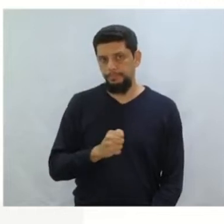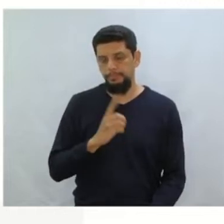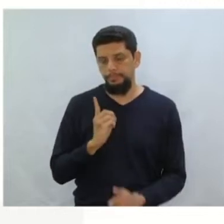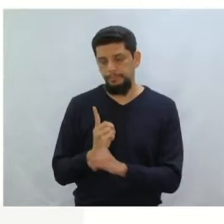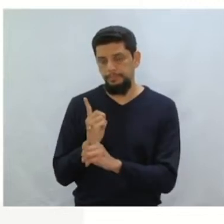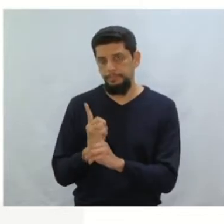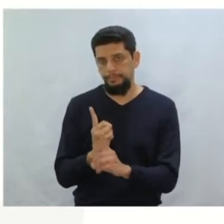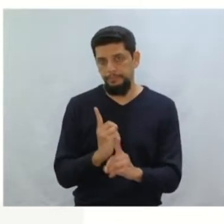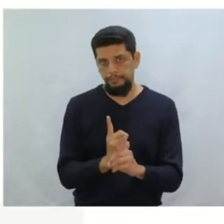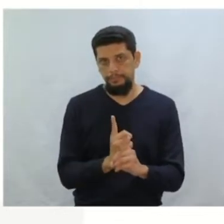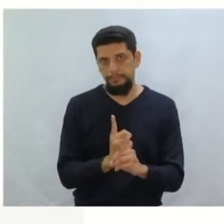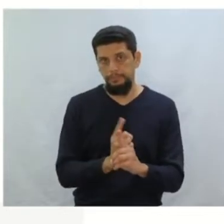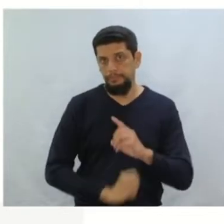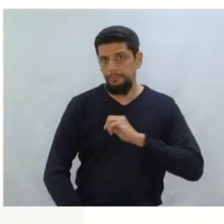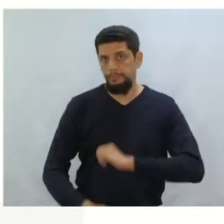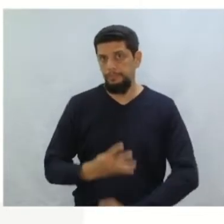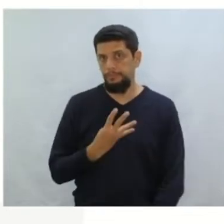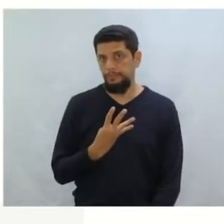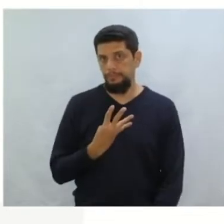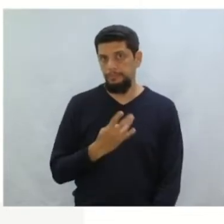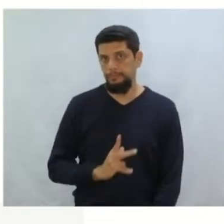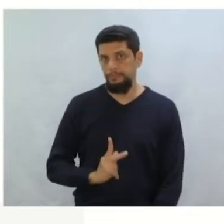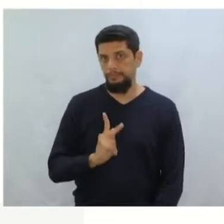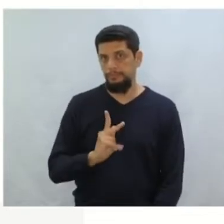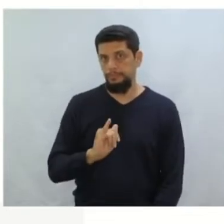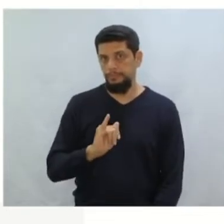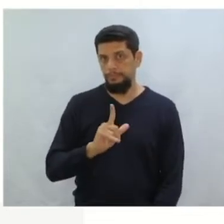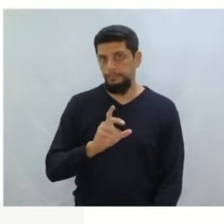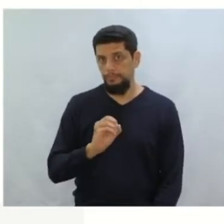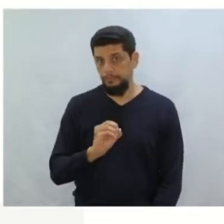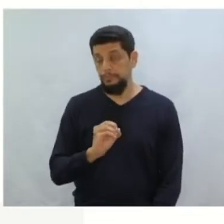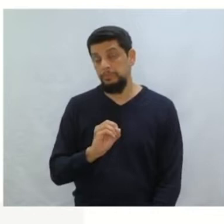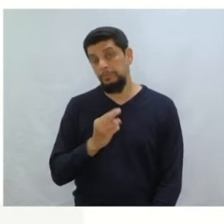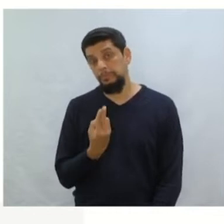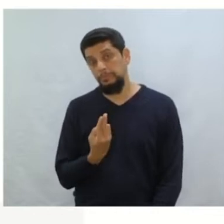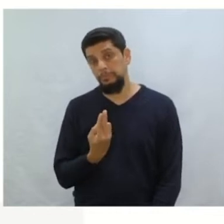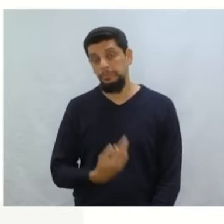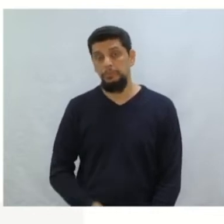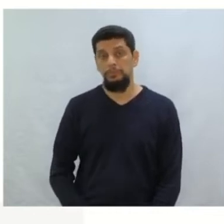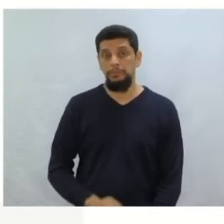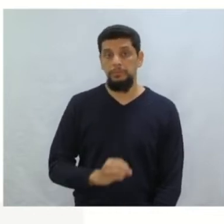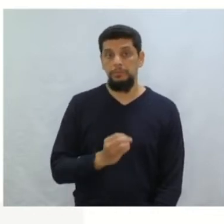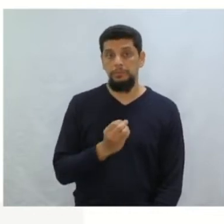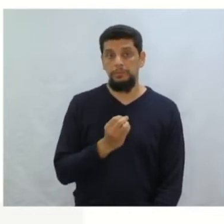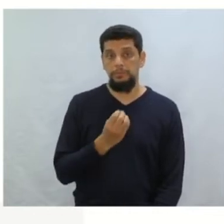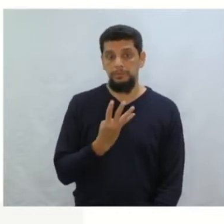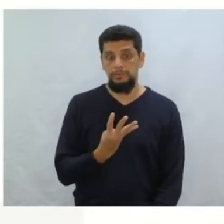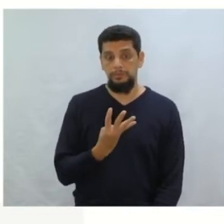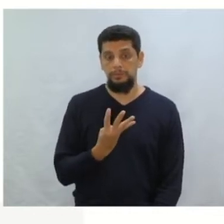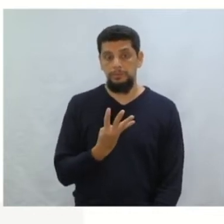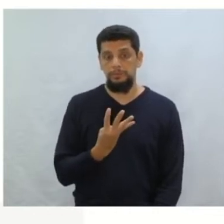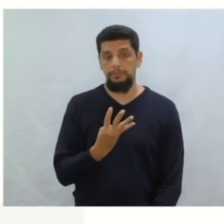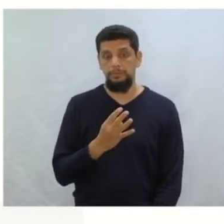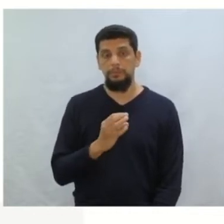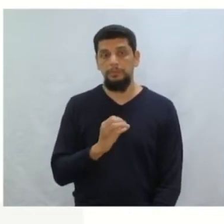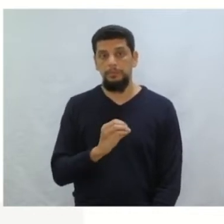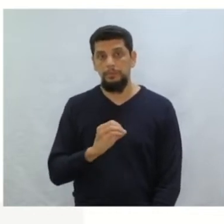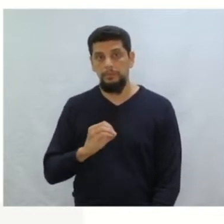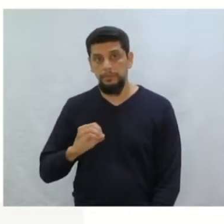Exatamente, a Lia encontrou 4 quilos, ou 4